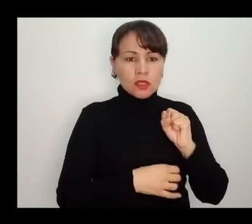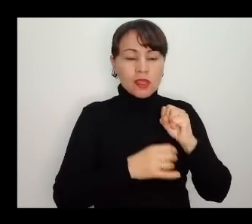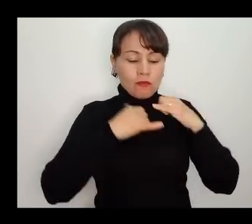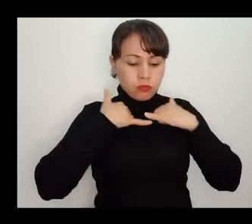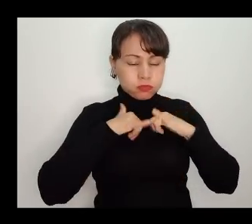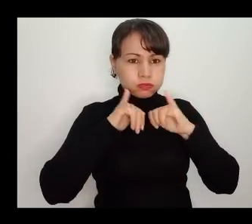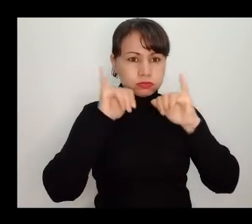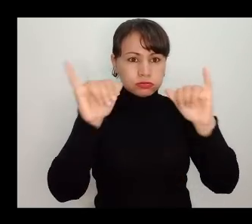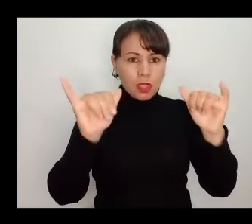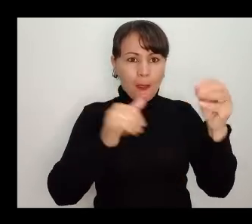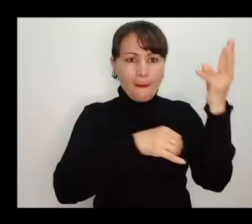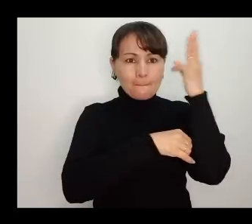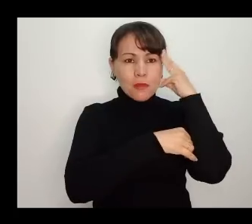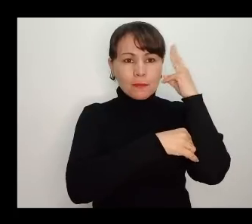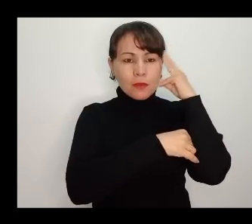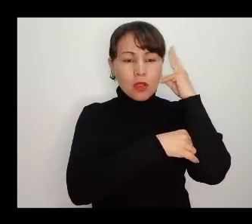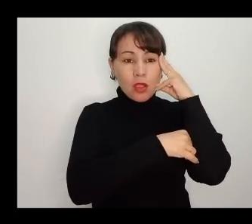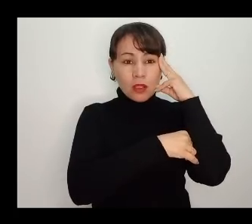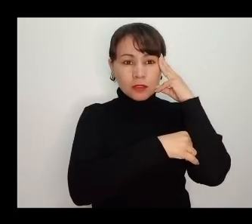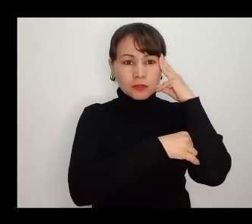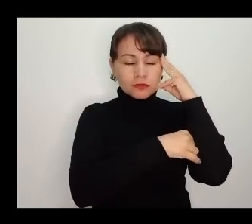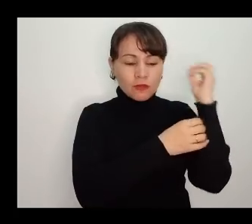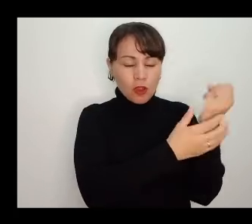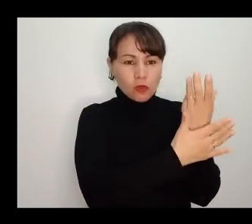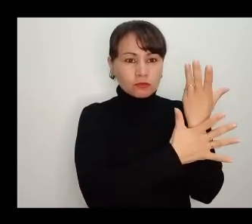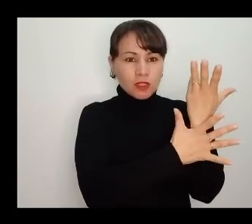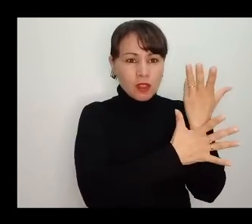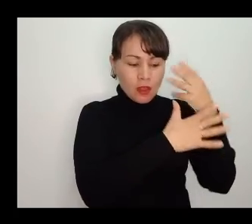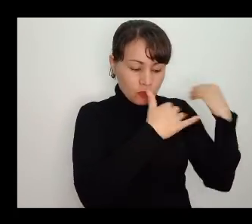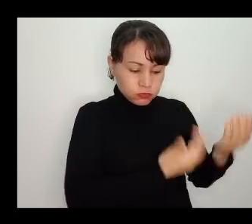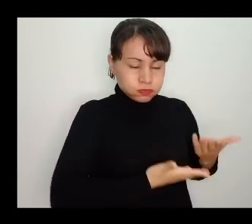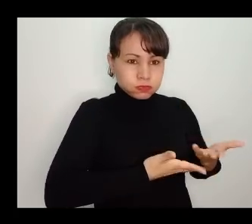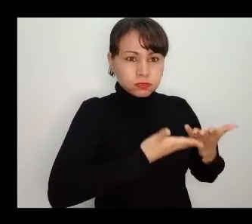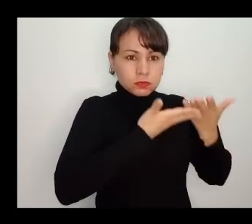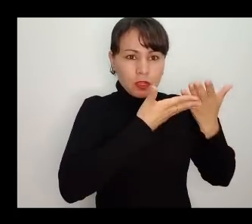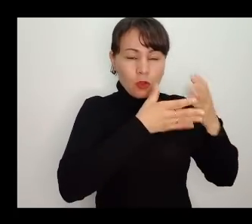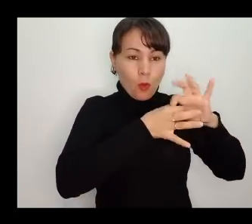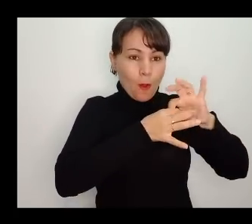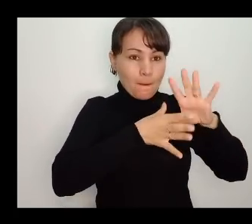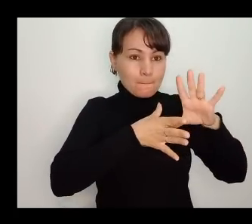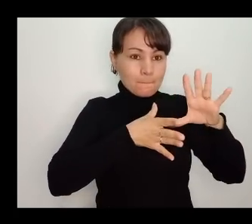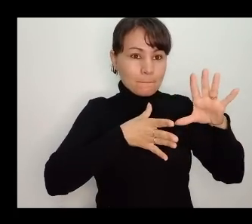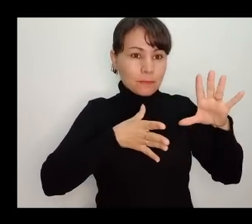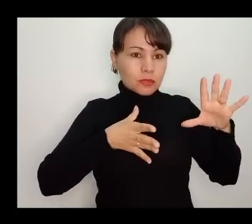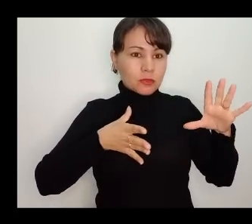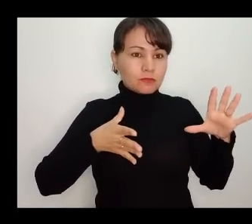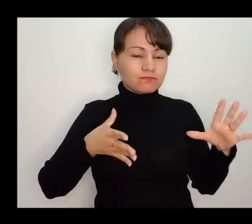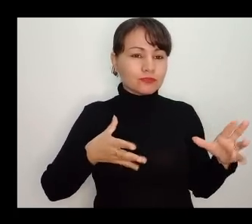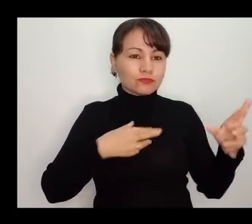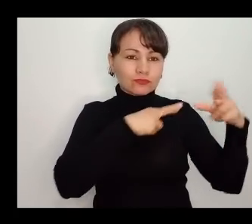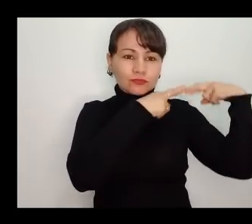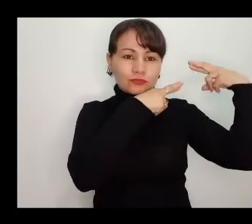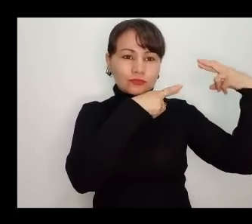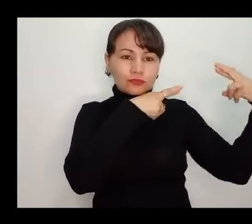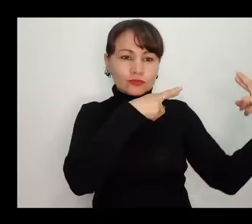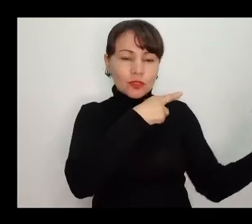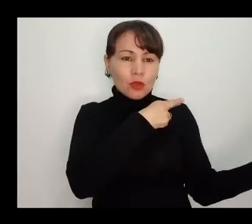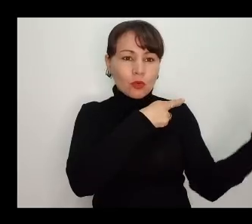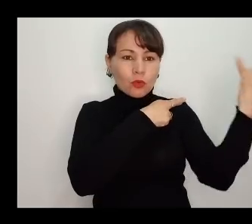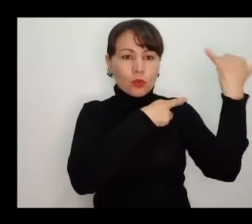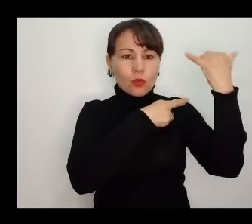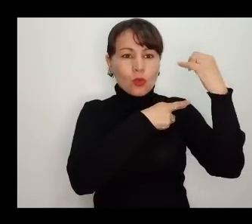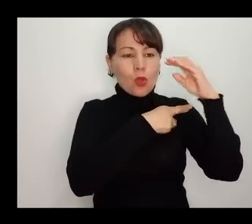emitir sinapses excitatórias, com a liberação do